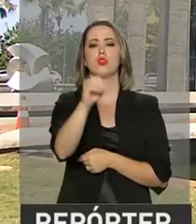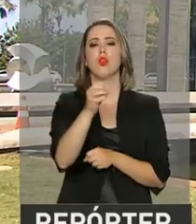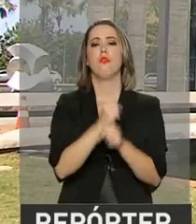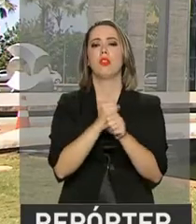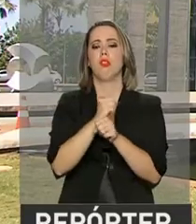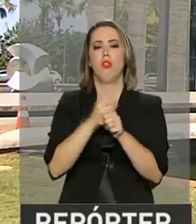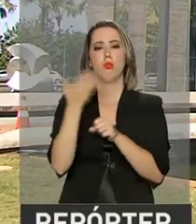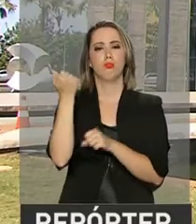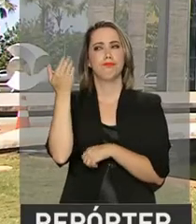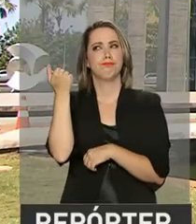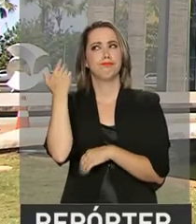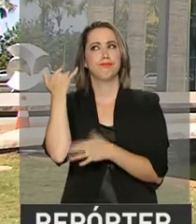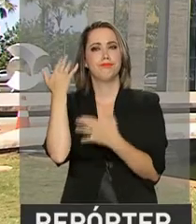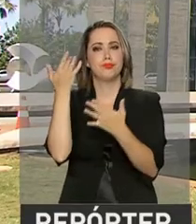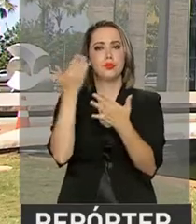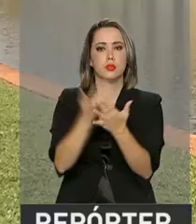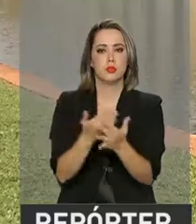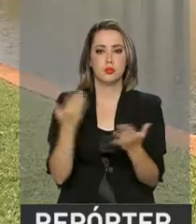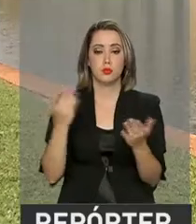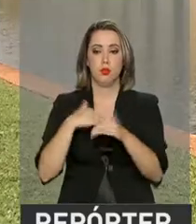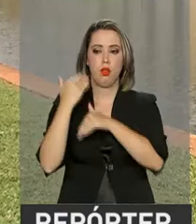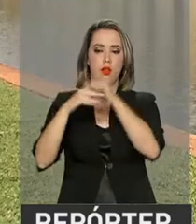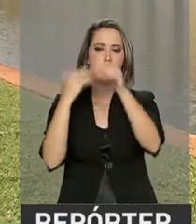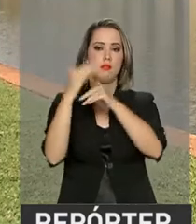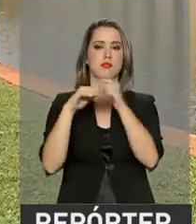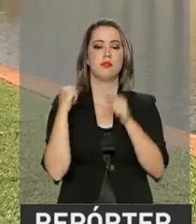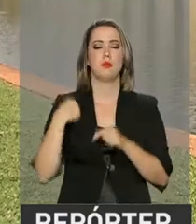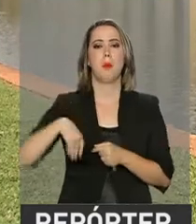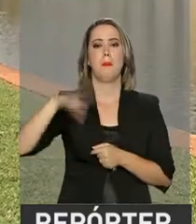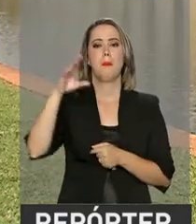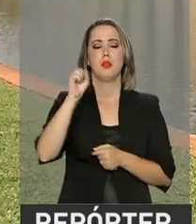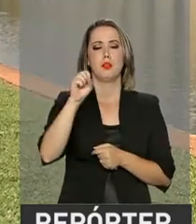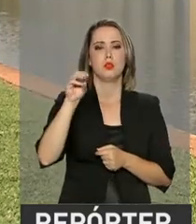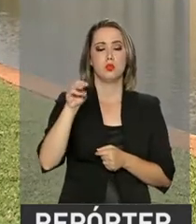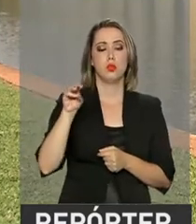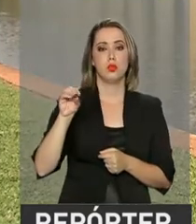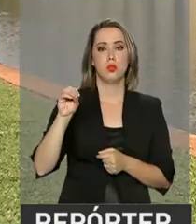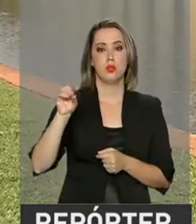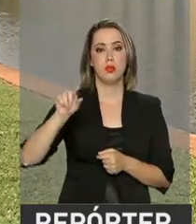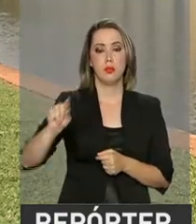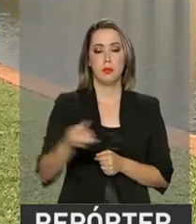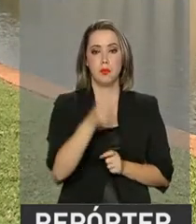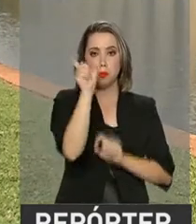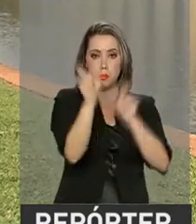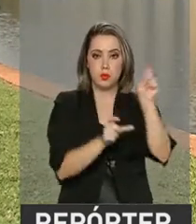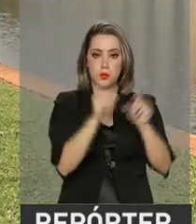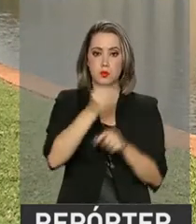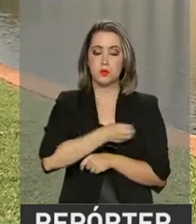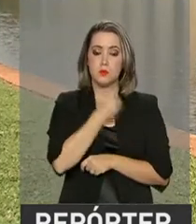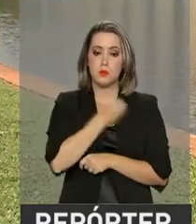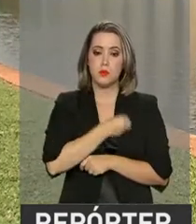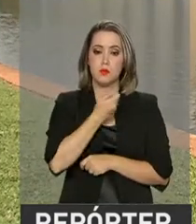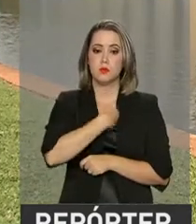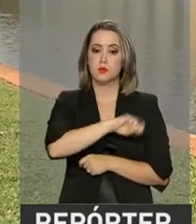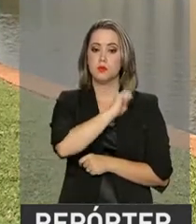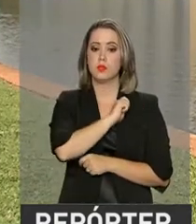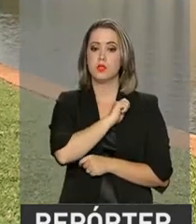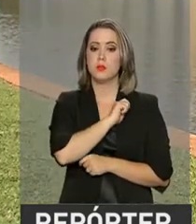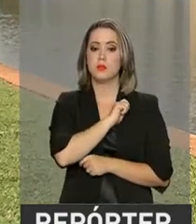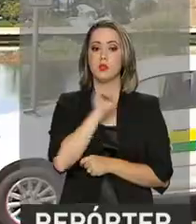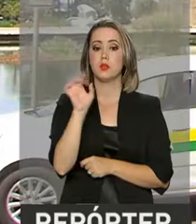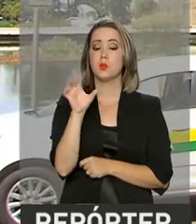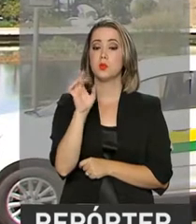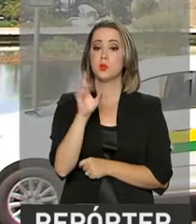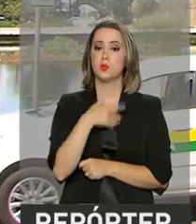segundo o ministério de relações exteriores pelo menos 80 mil cidadãos brasileiros vivem lá ficando atrás